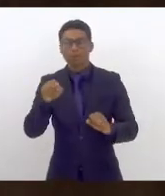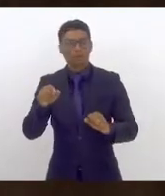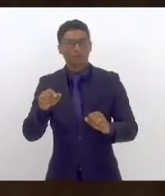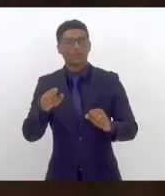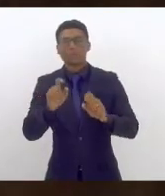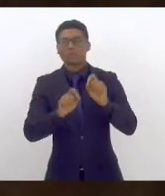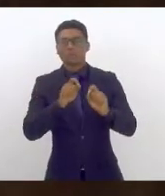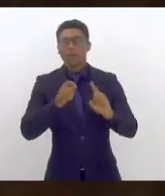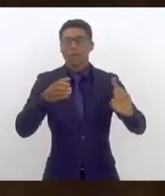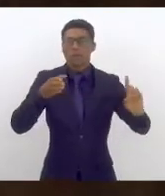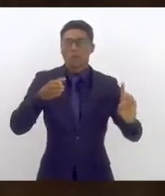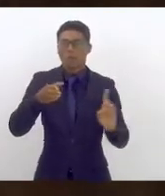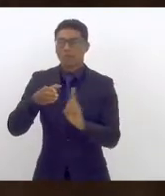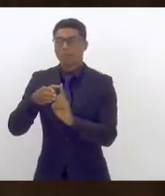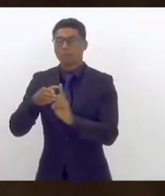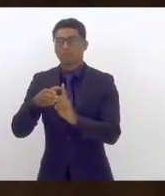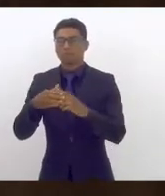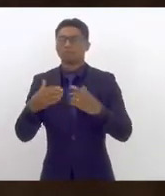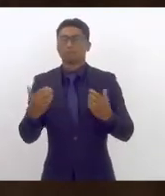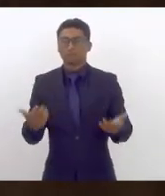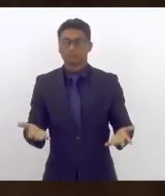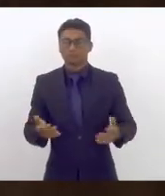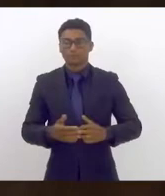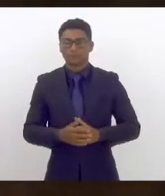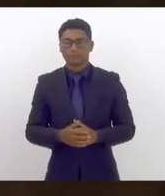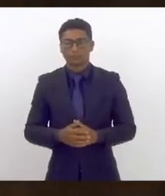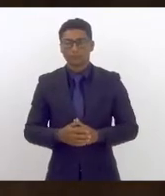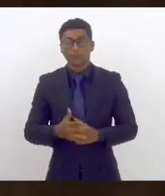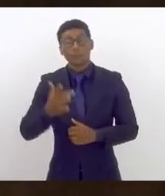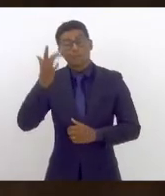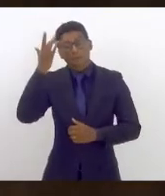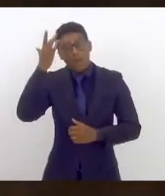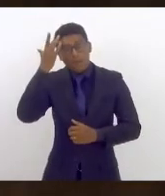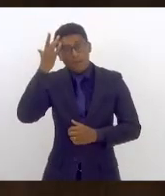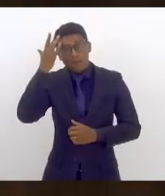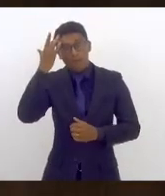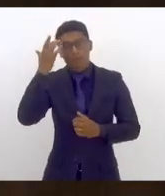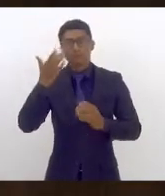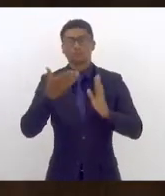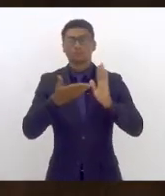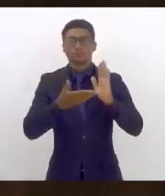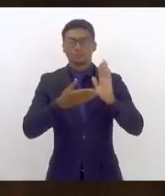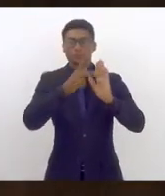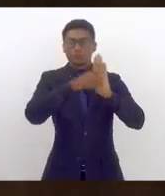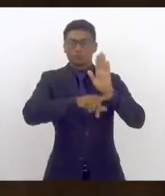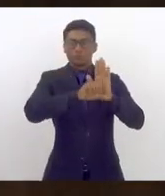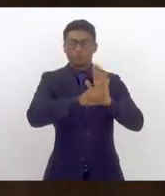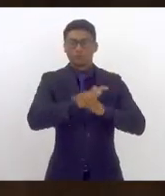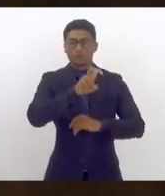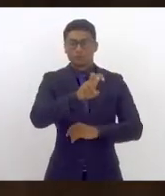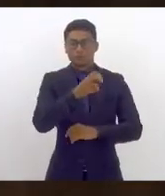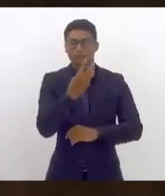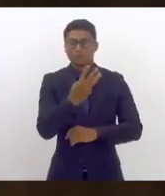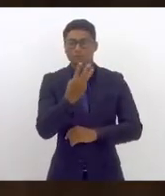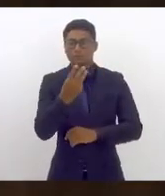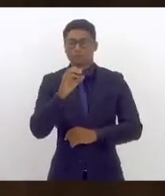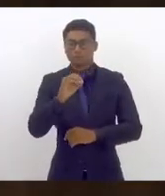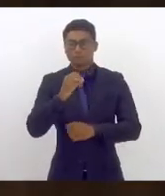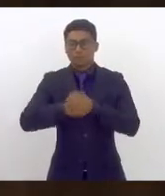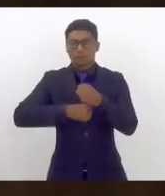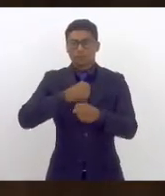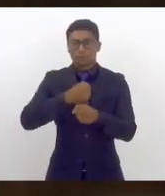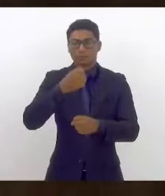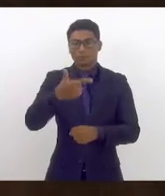então senhores Presidente eu acho que tem pertinência o pl5330 de 22